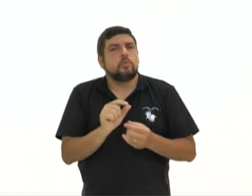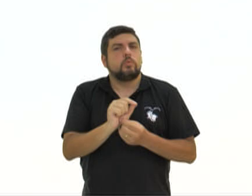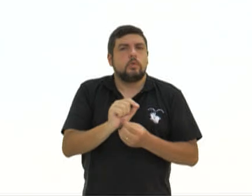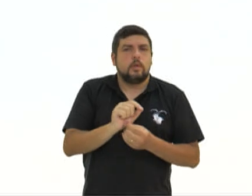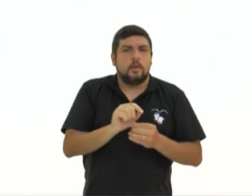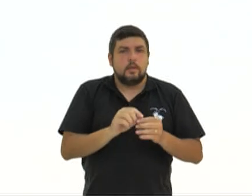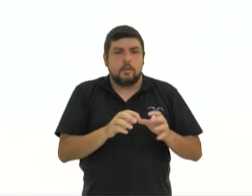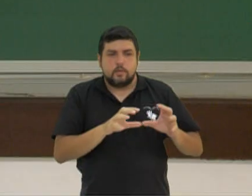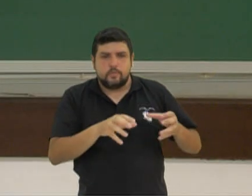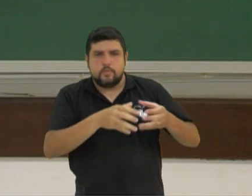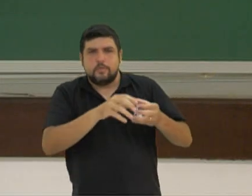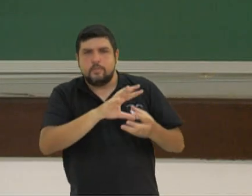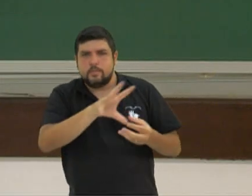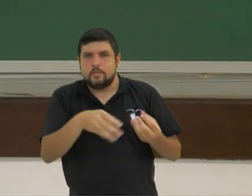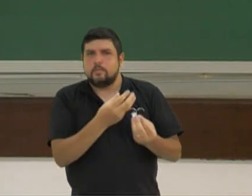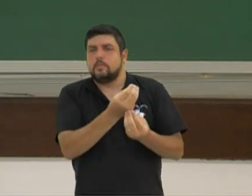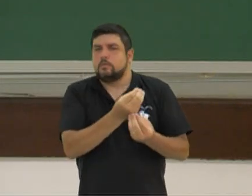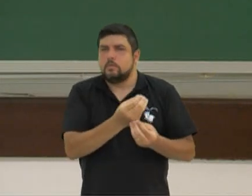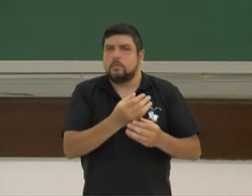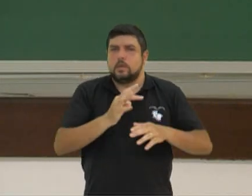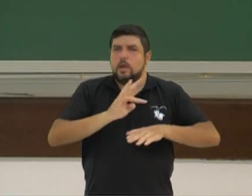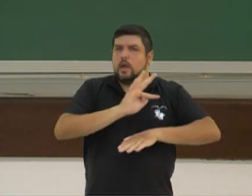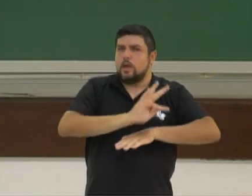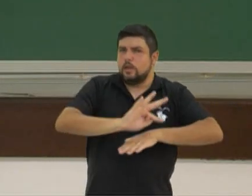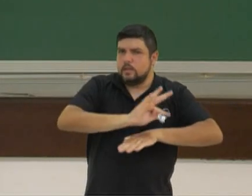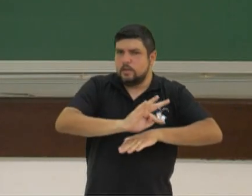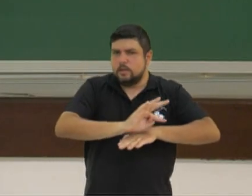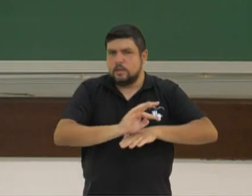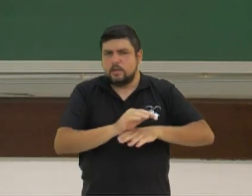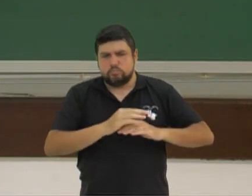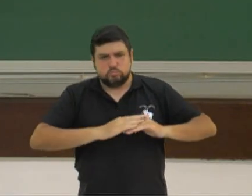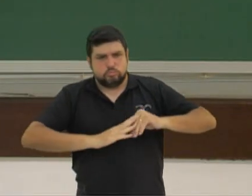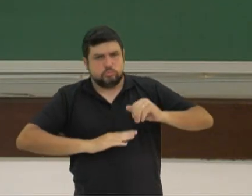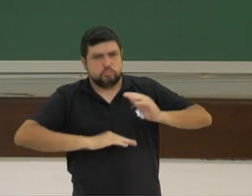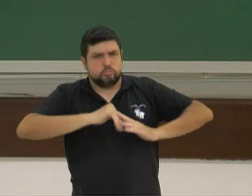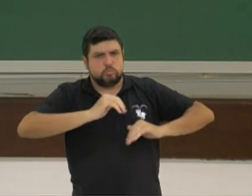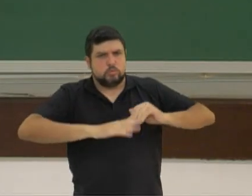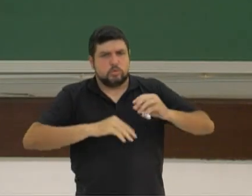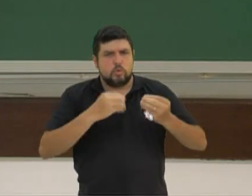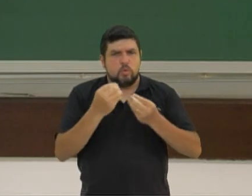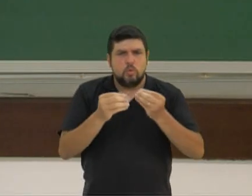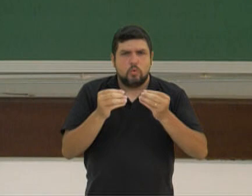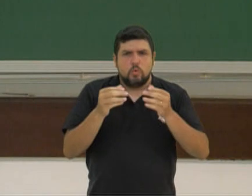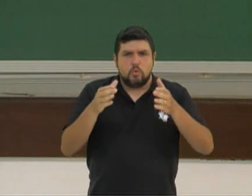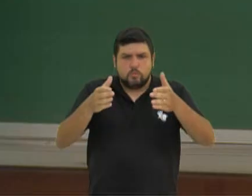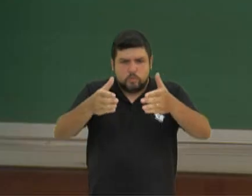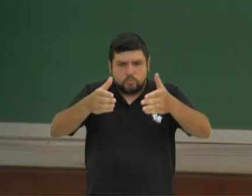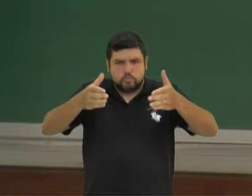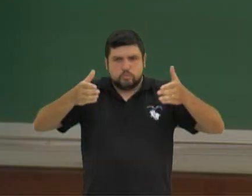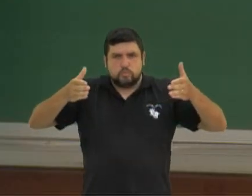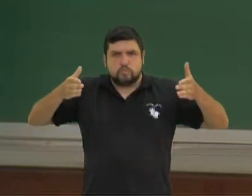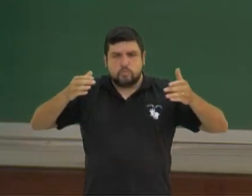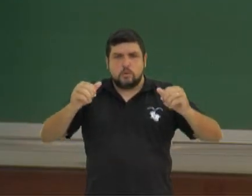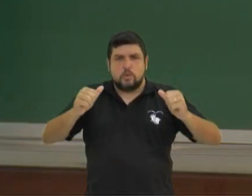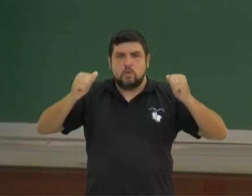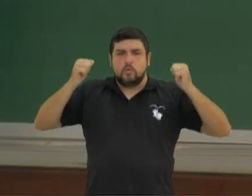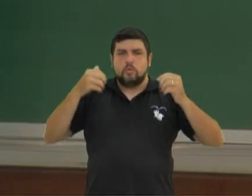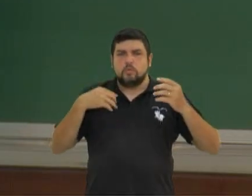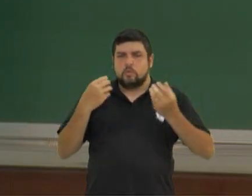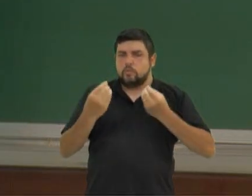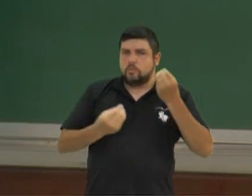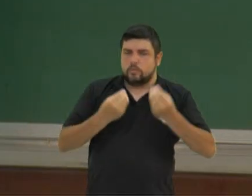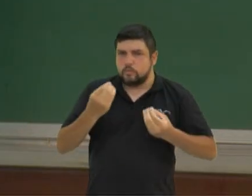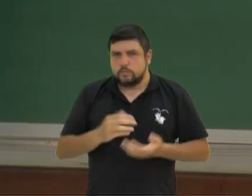renascentistas eles vão aprimorar as suas técnicas e vão usar técnicas, né, de perspectiva e de dimensões diferentes na sua